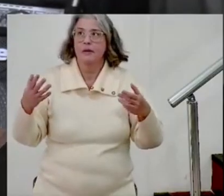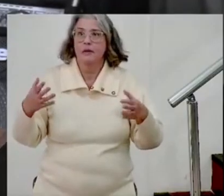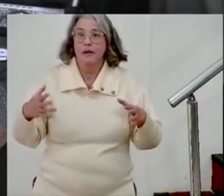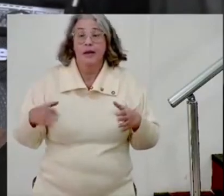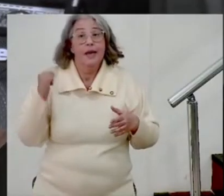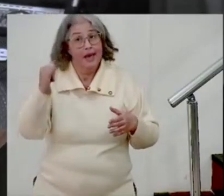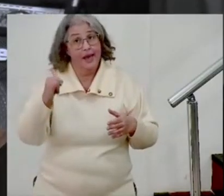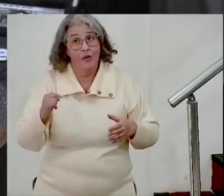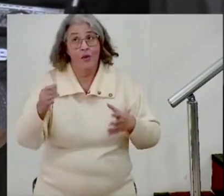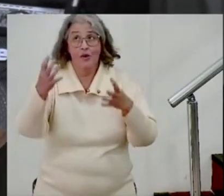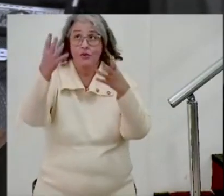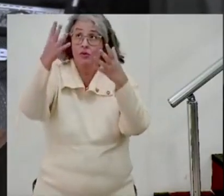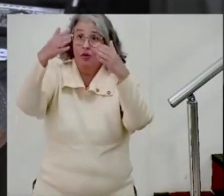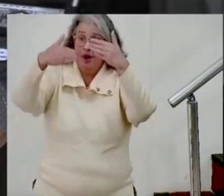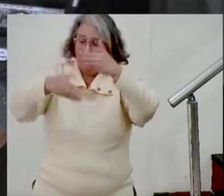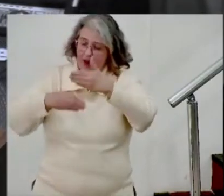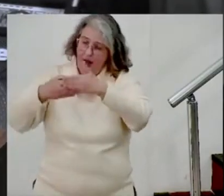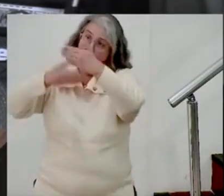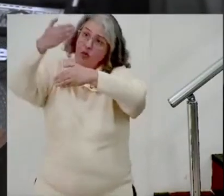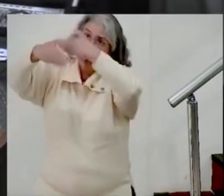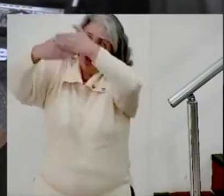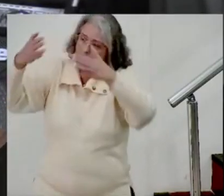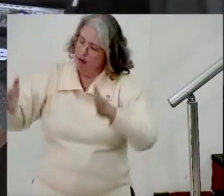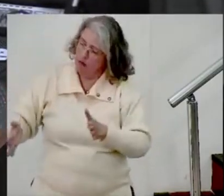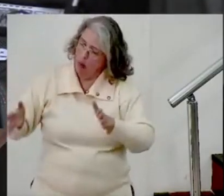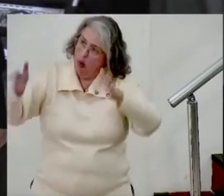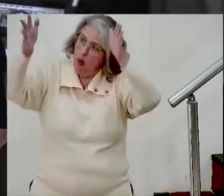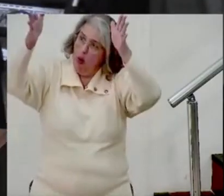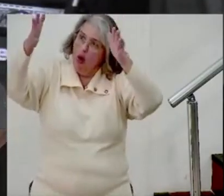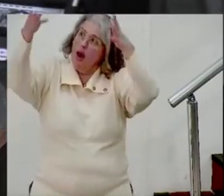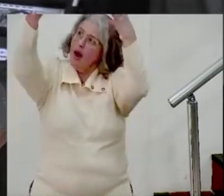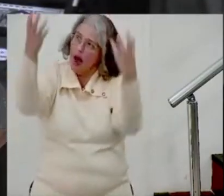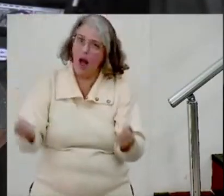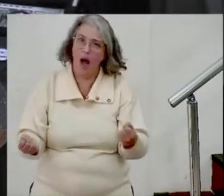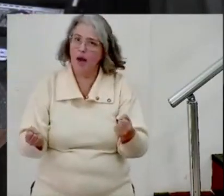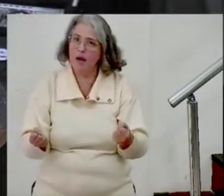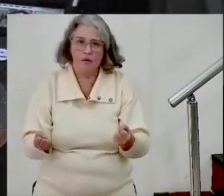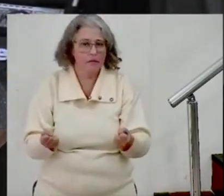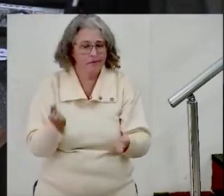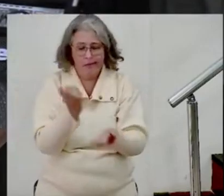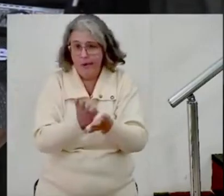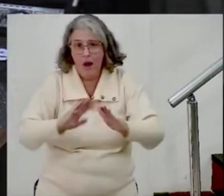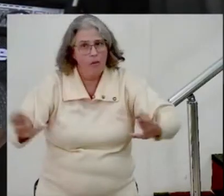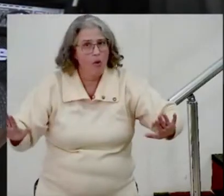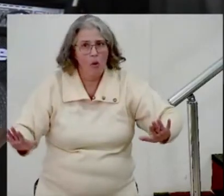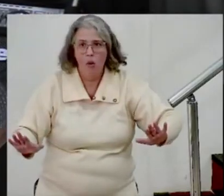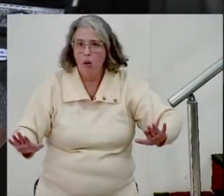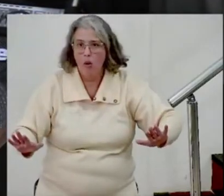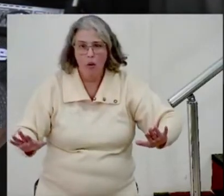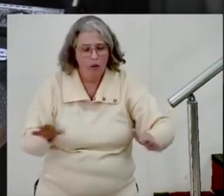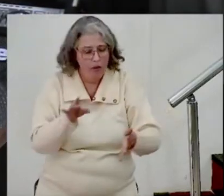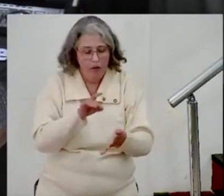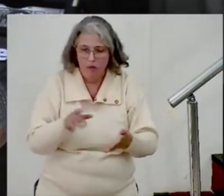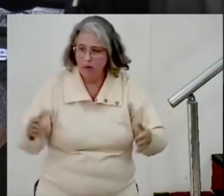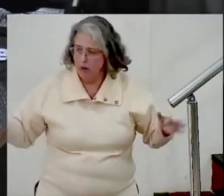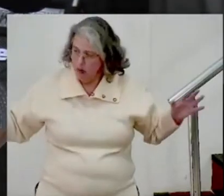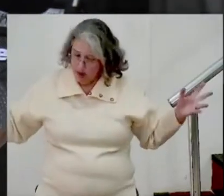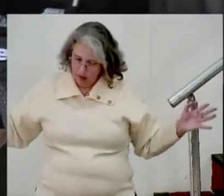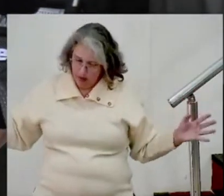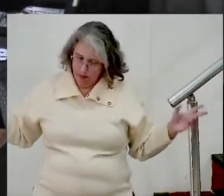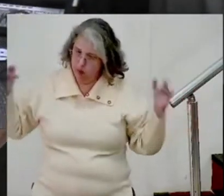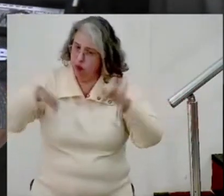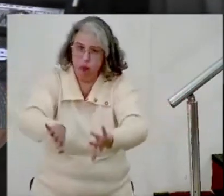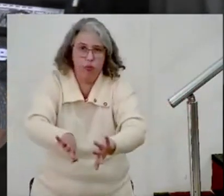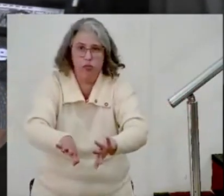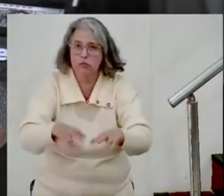Tá certo? E aí o que você vê? Você vê a terra sendo acumulada e os carros subindo nas rampas para atacar a